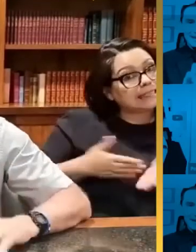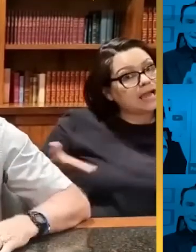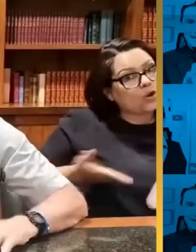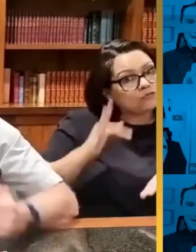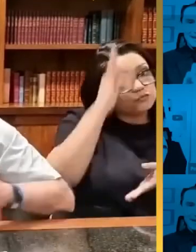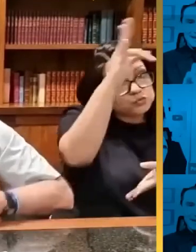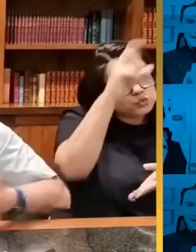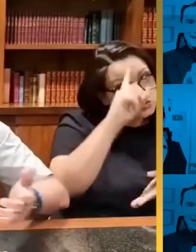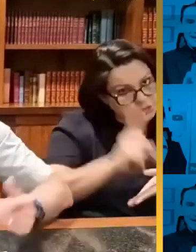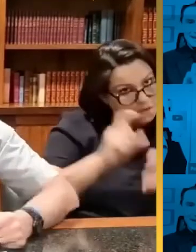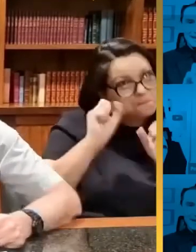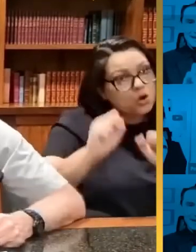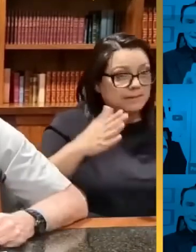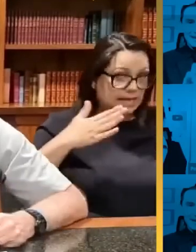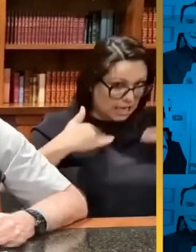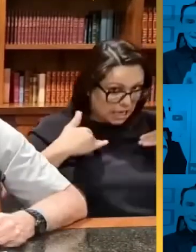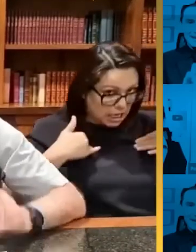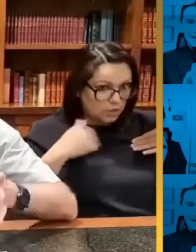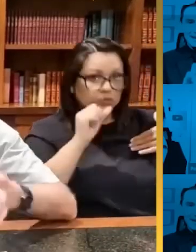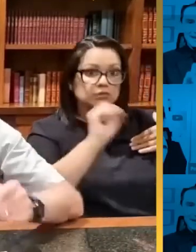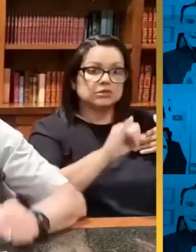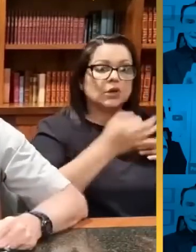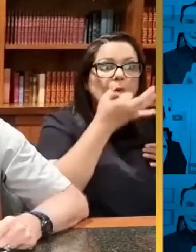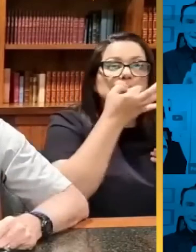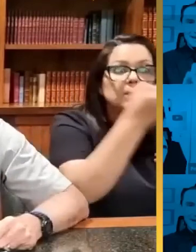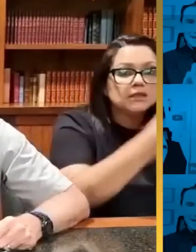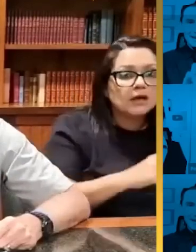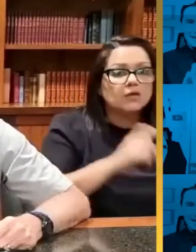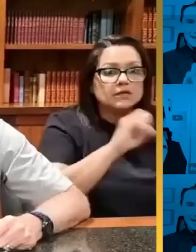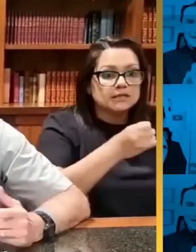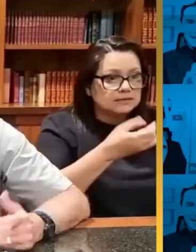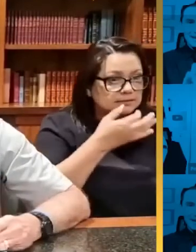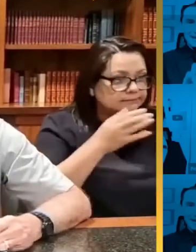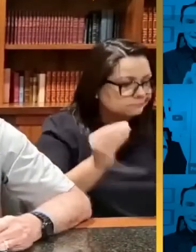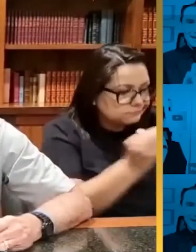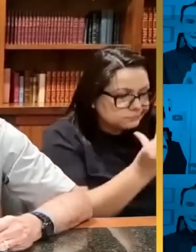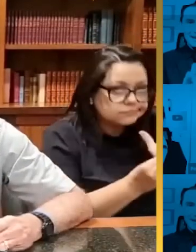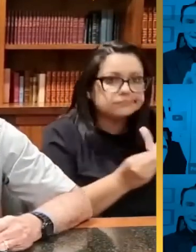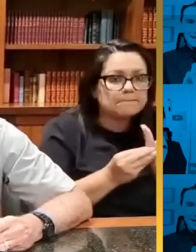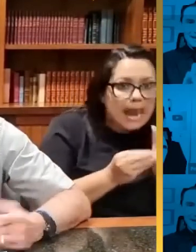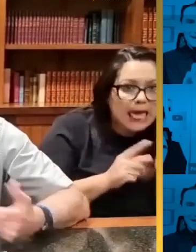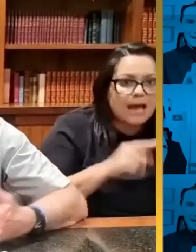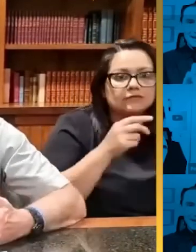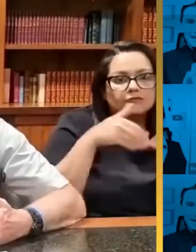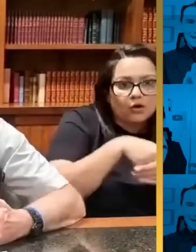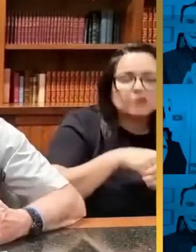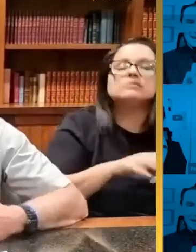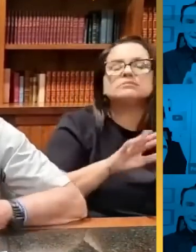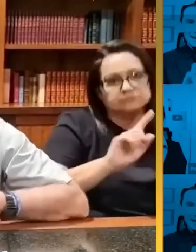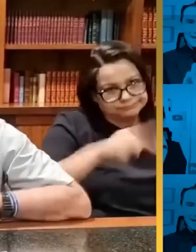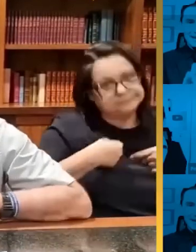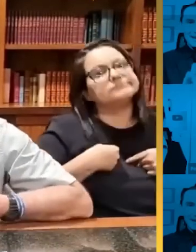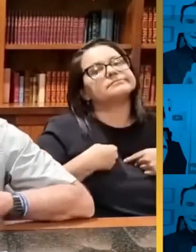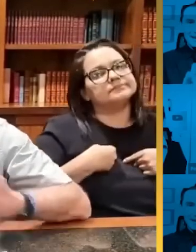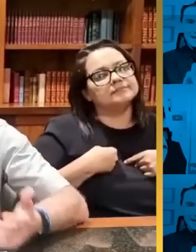no futuro. Mas o meu caso aqui, eu tenho essa preocupação para não incorrer em crime de responsabilidade. Mas, como tudo indica,